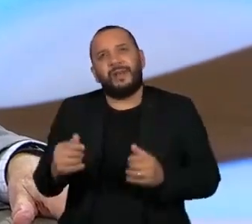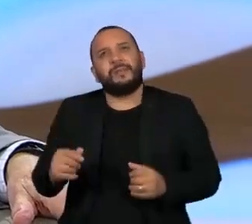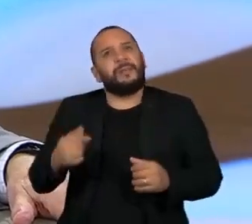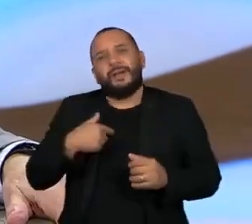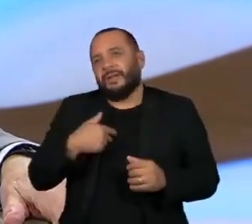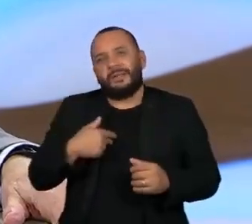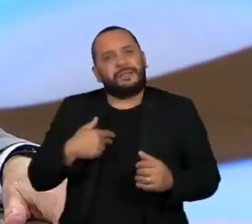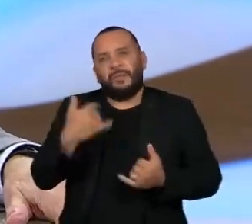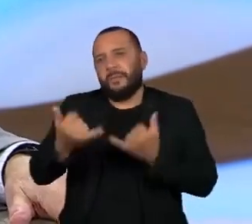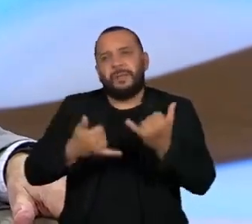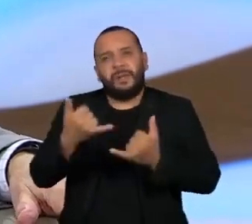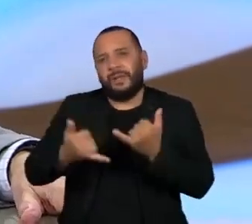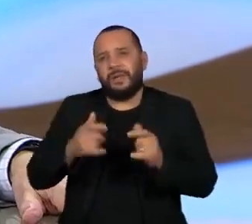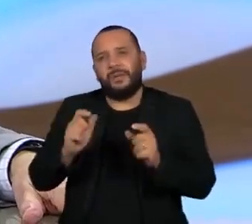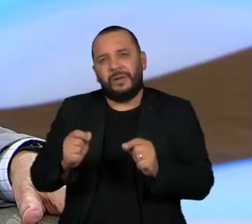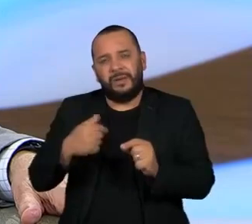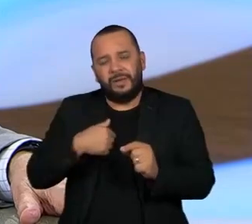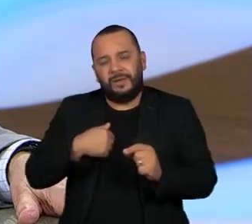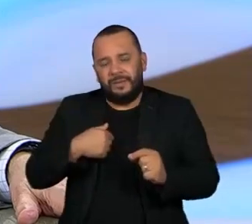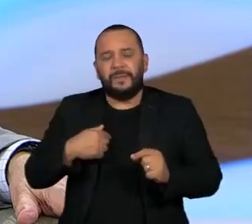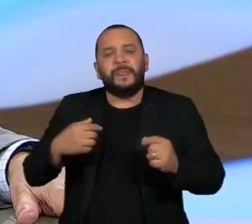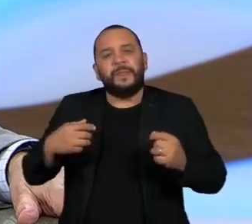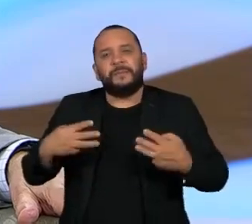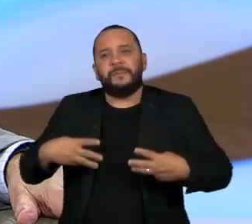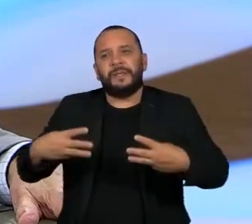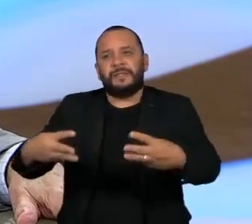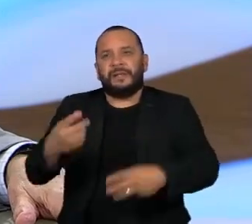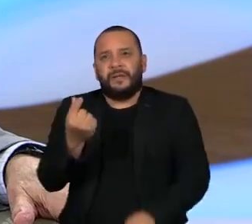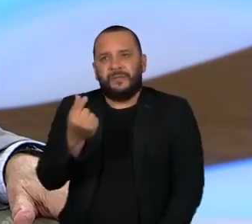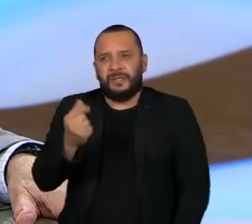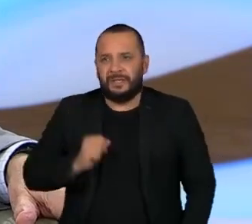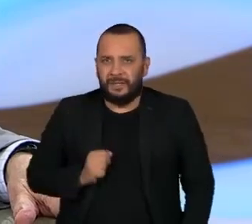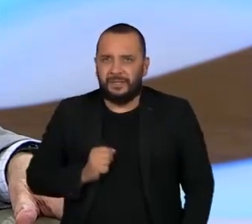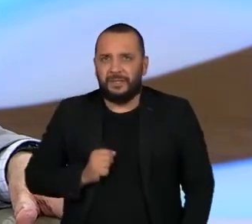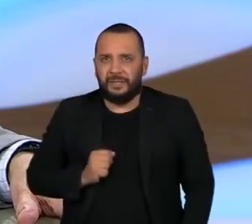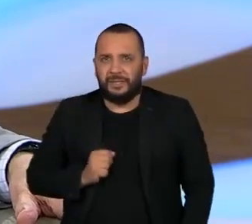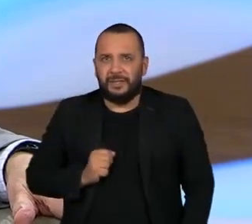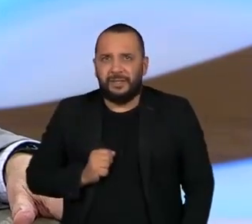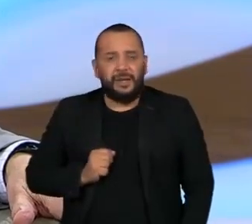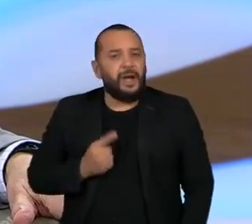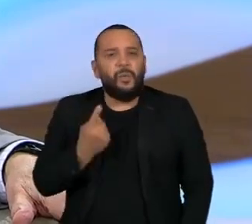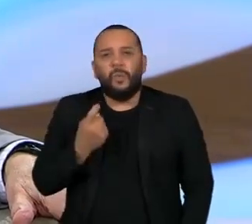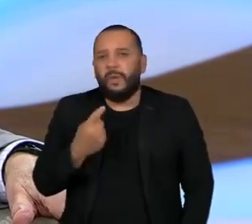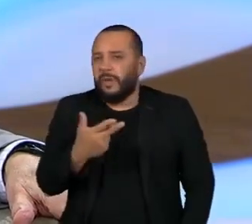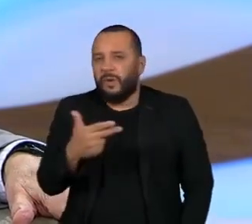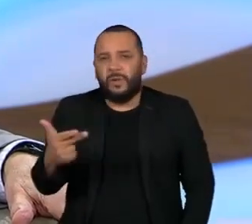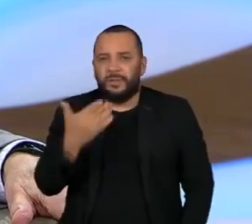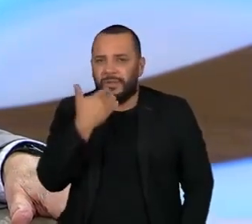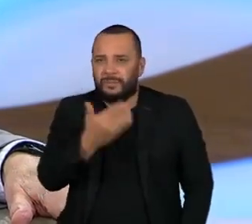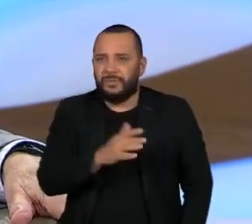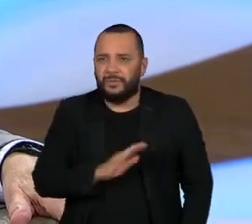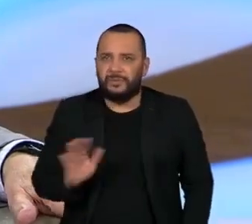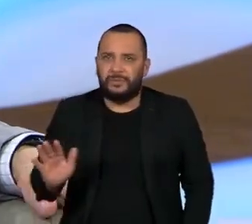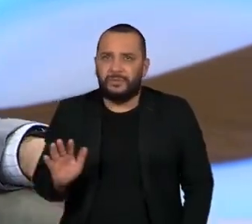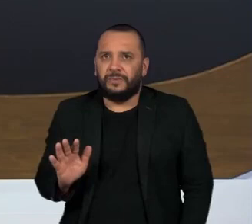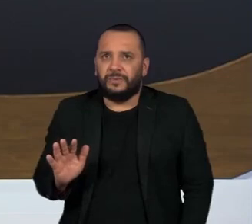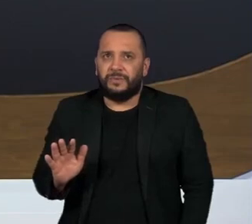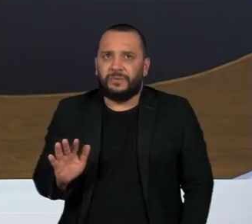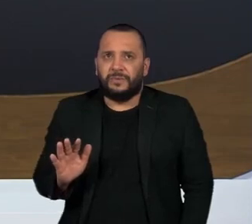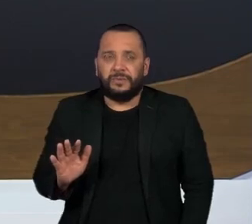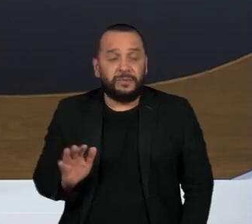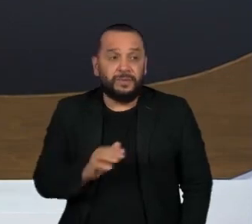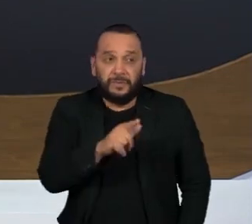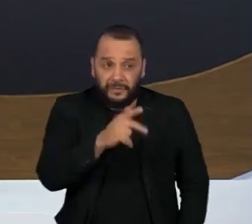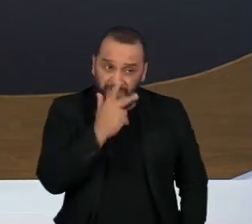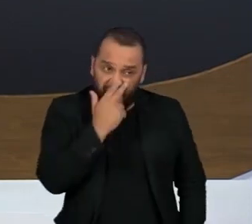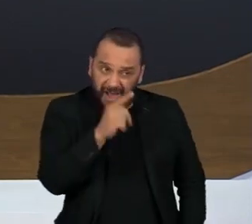brinca com o Ministério da Fazenda única coisa que ele pediu E você acha que essa